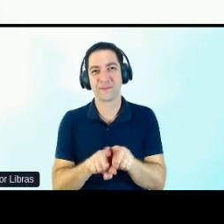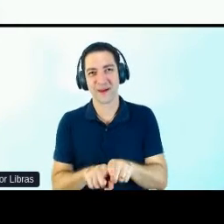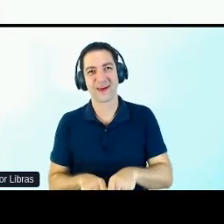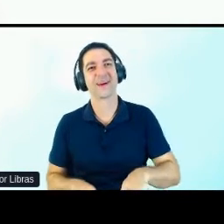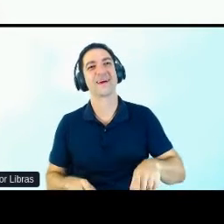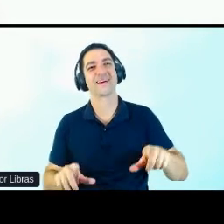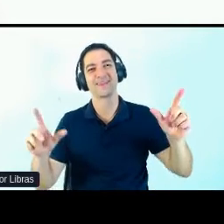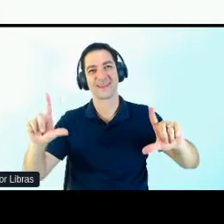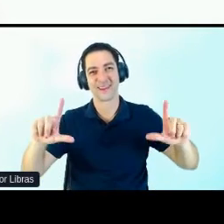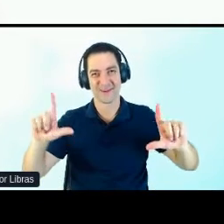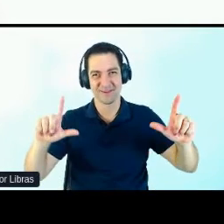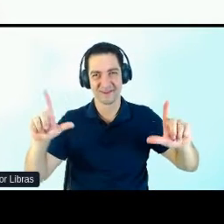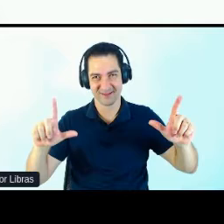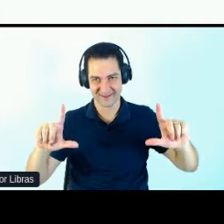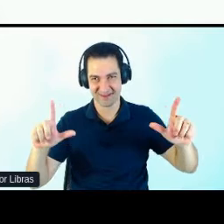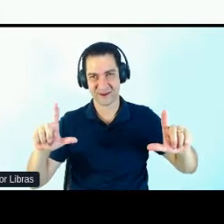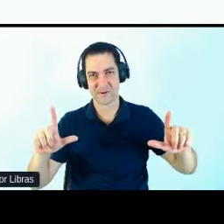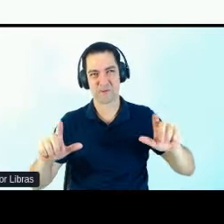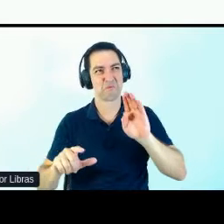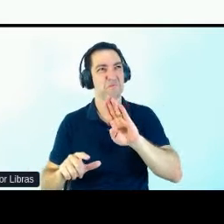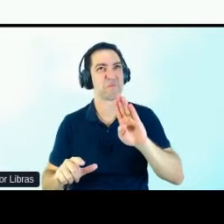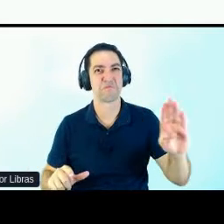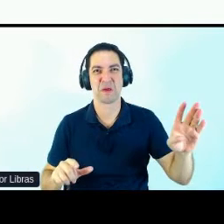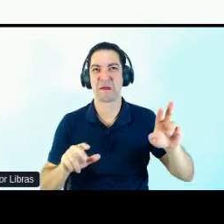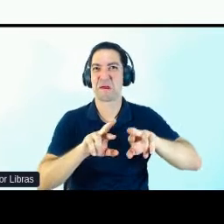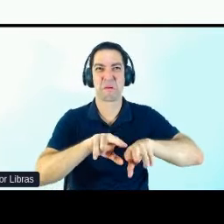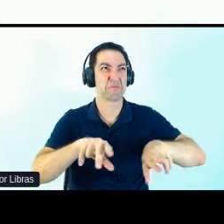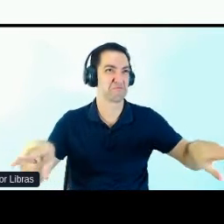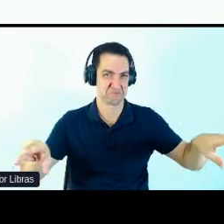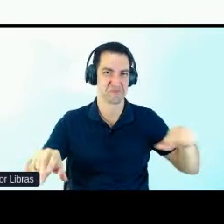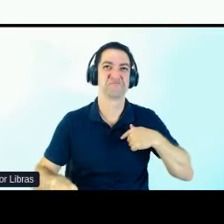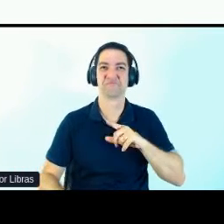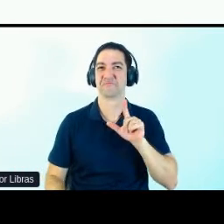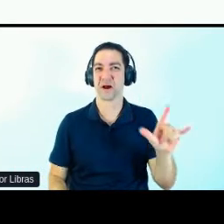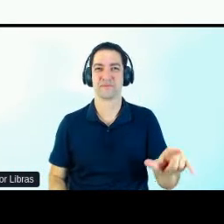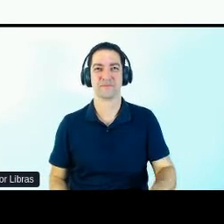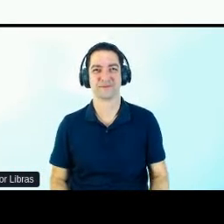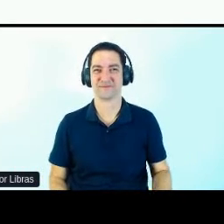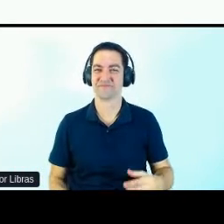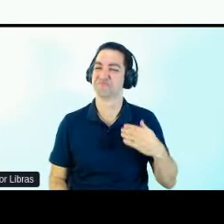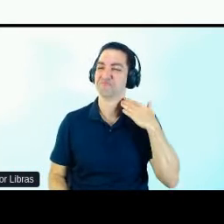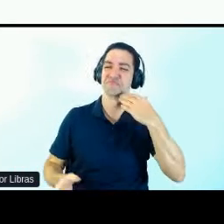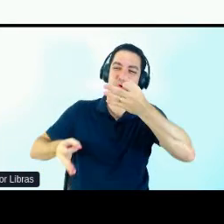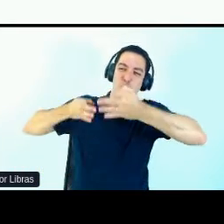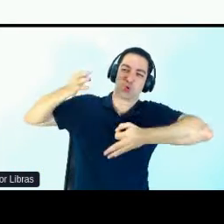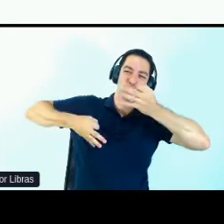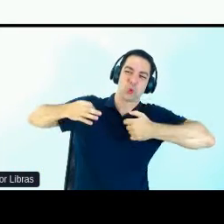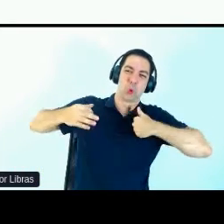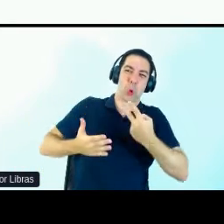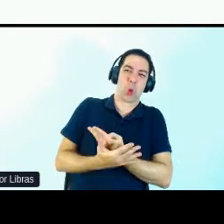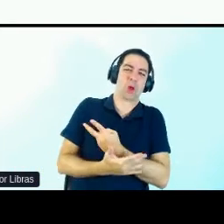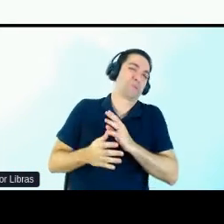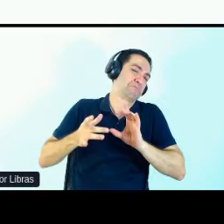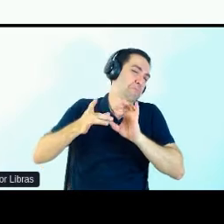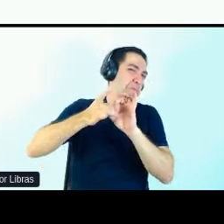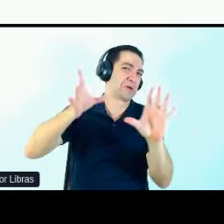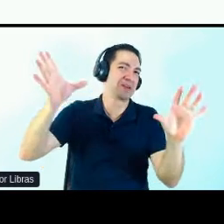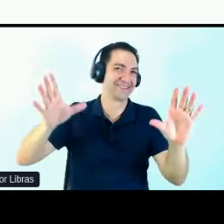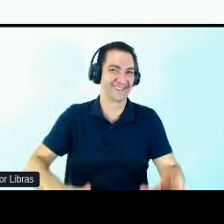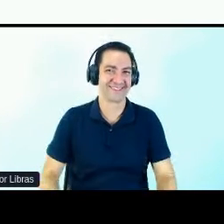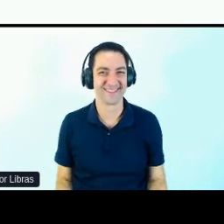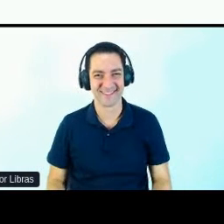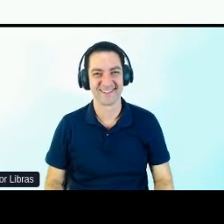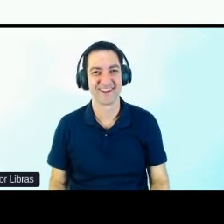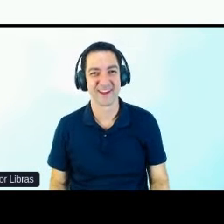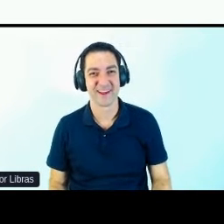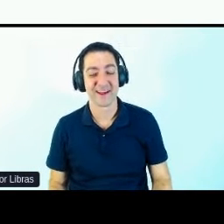E antes da gente começar, a gente queria dar alguns recados aqui para todo mundo, né? E começar dizendo